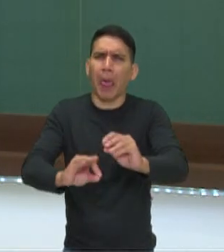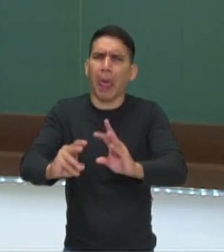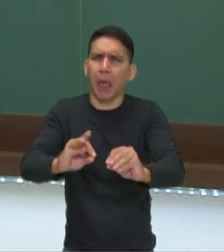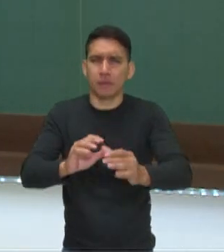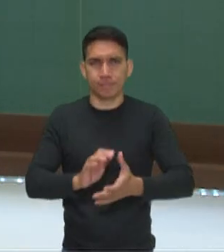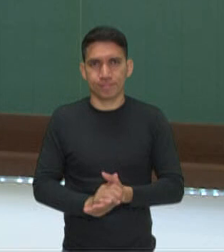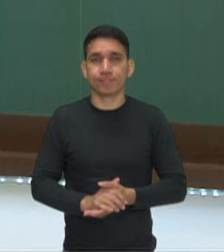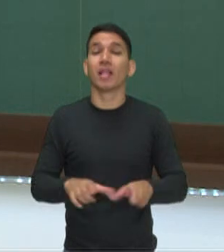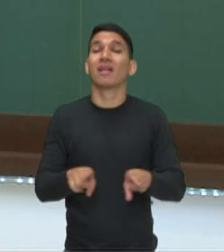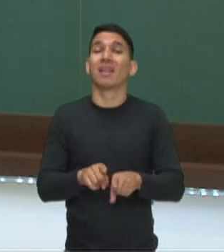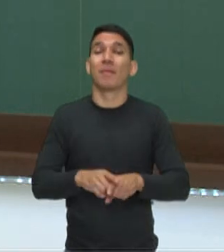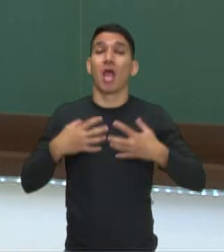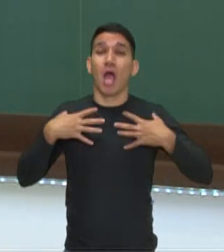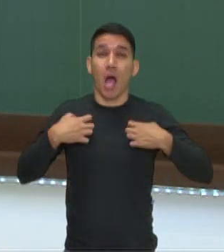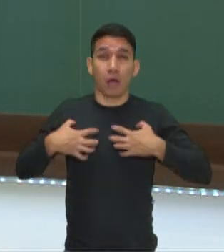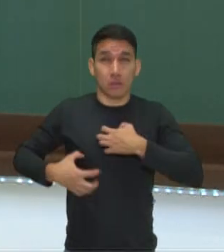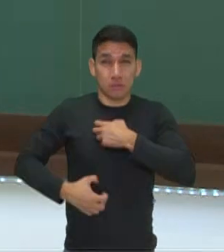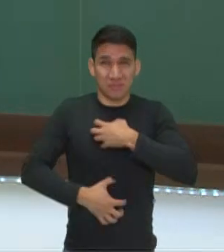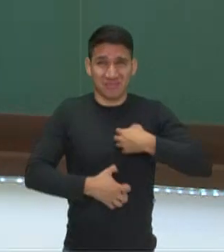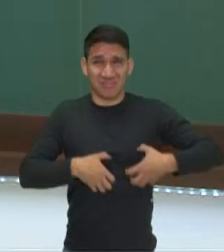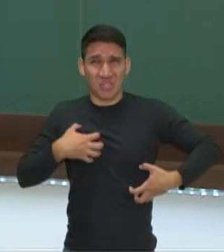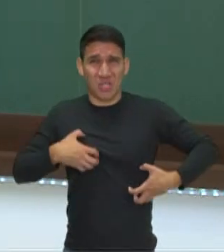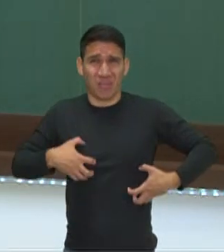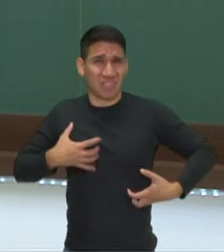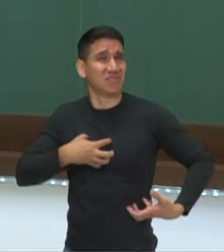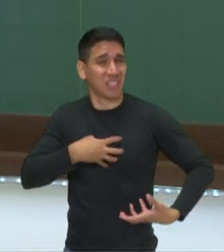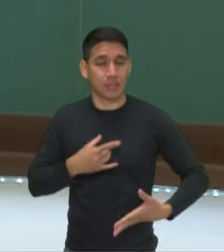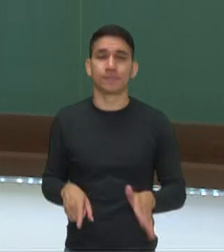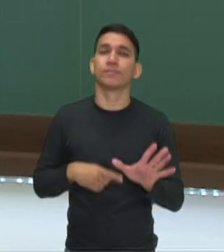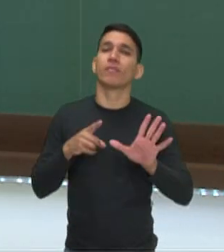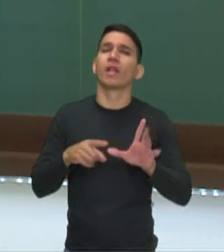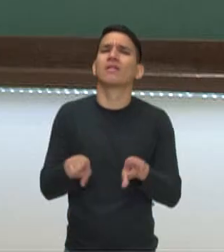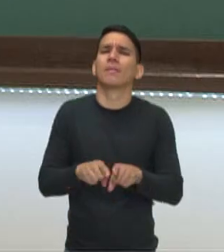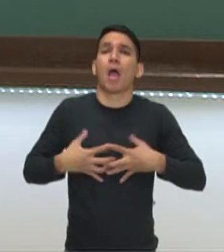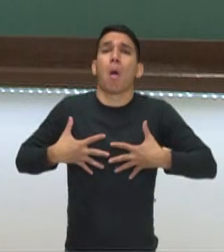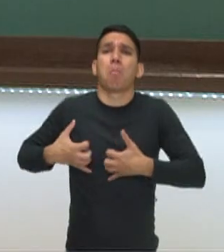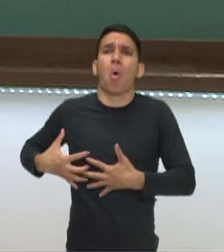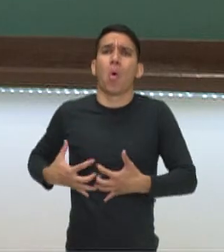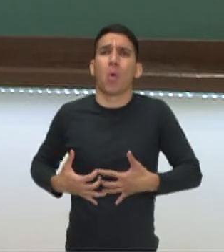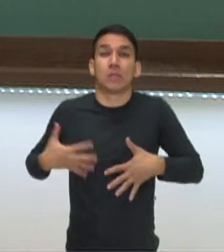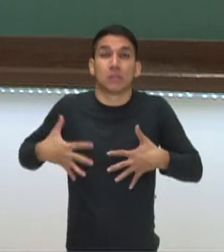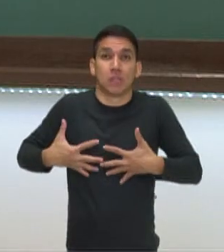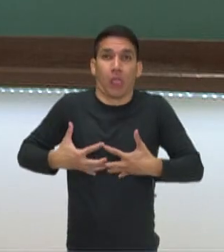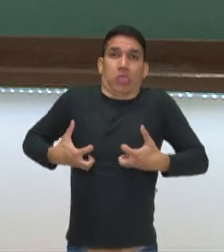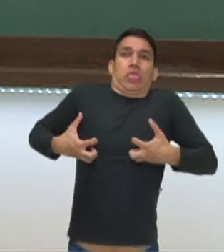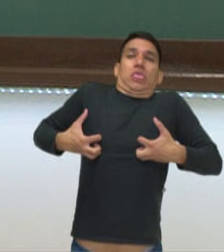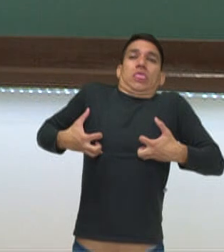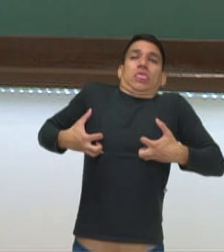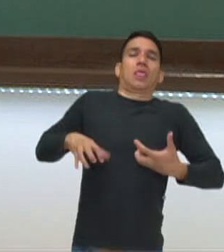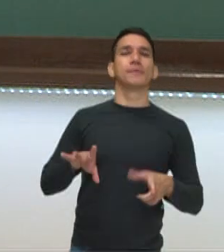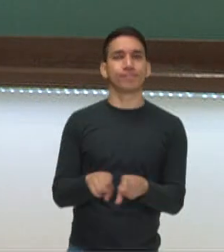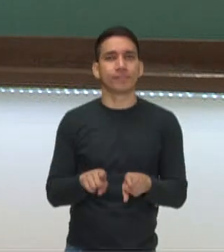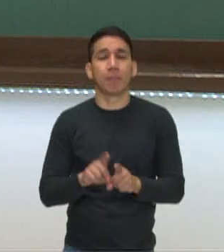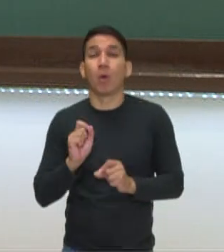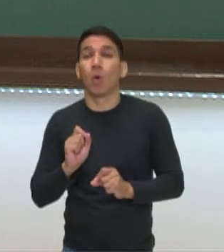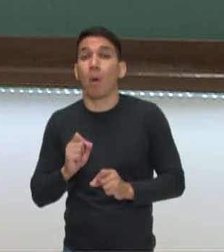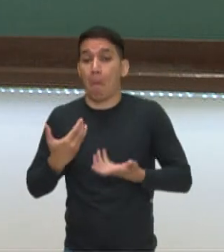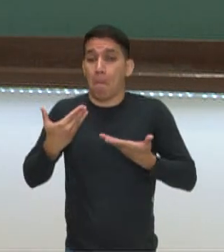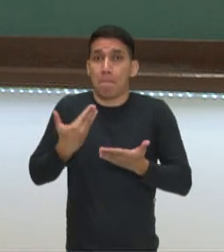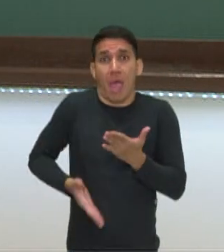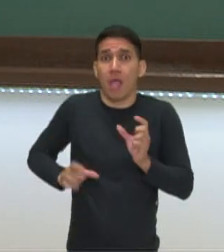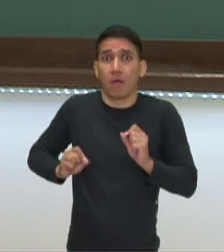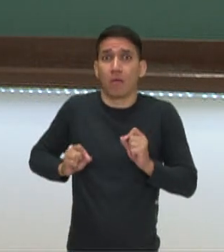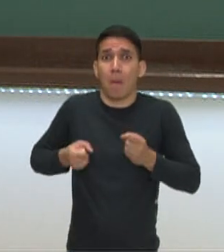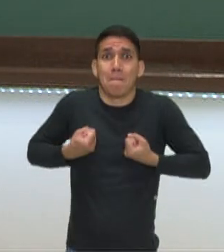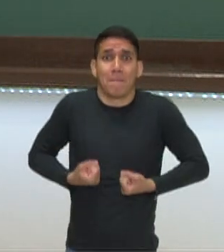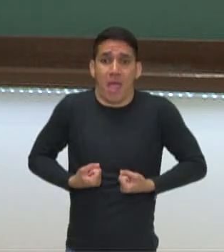corpo, cãibras também na musculatura e até mesmo perda de peso repentina, assim, sem um motivo